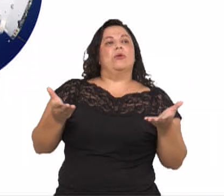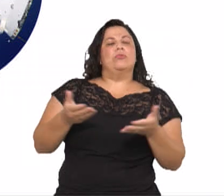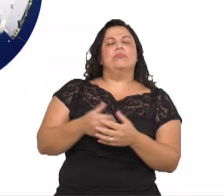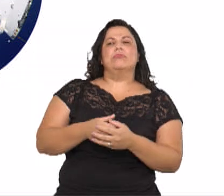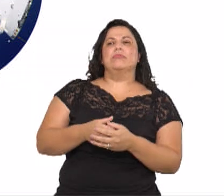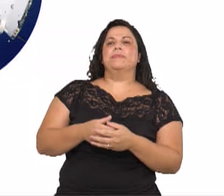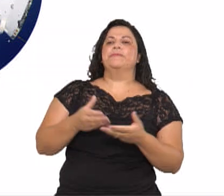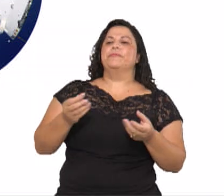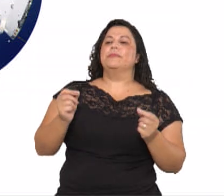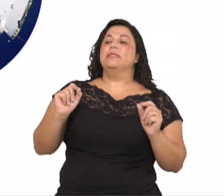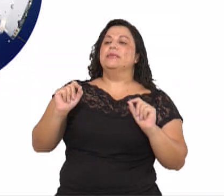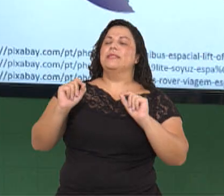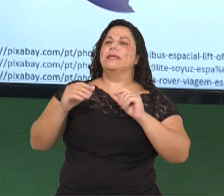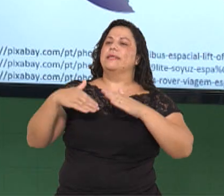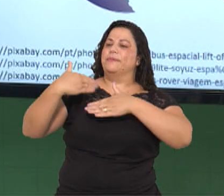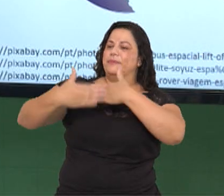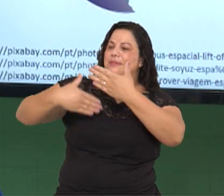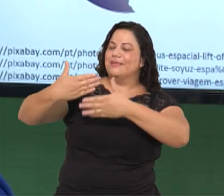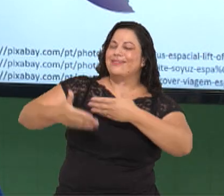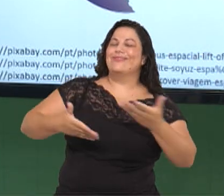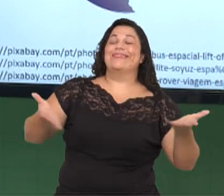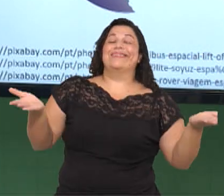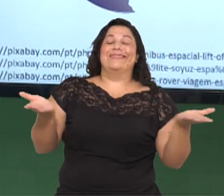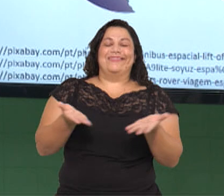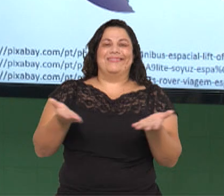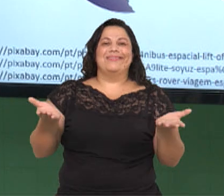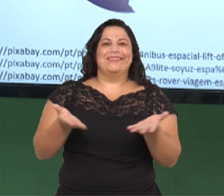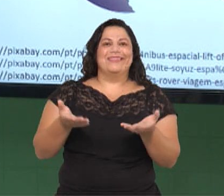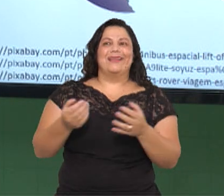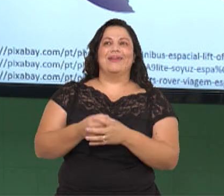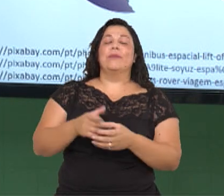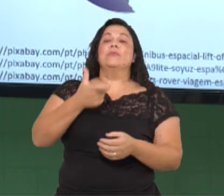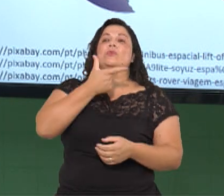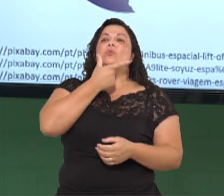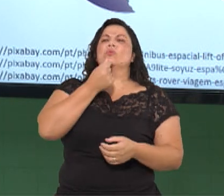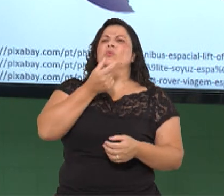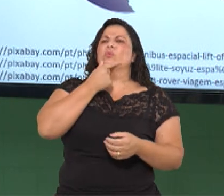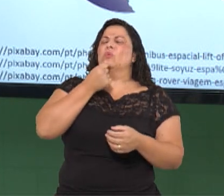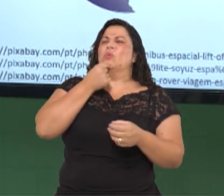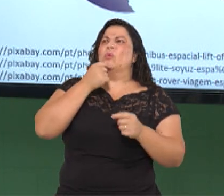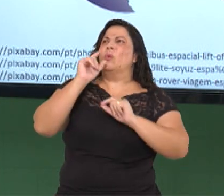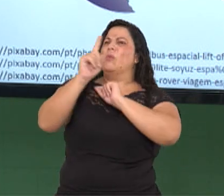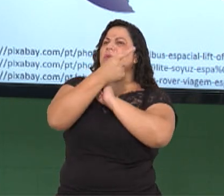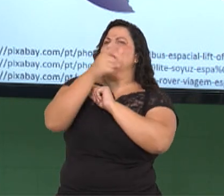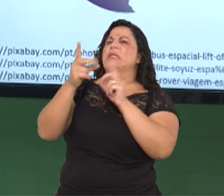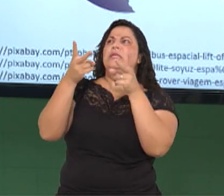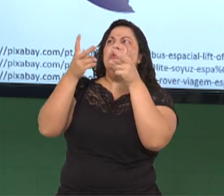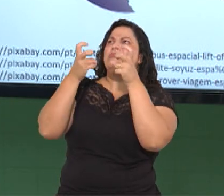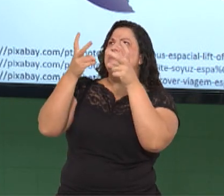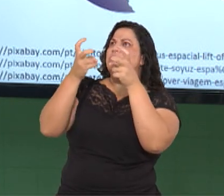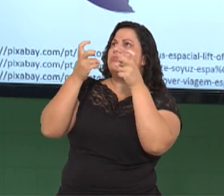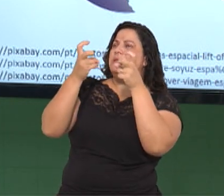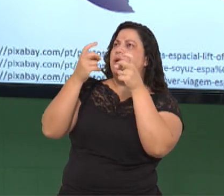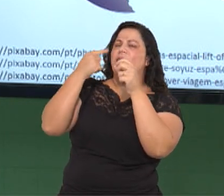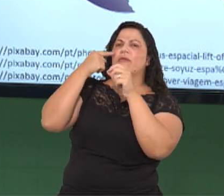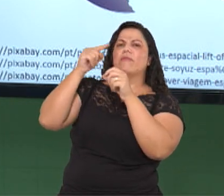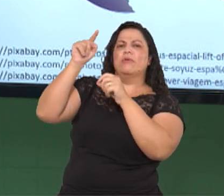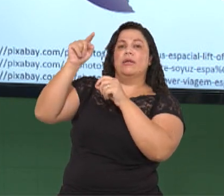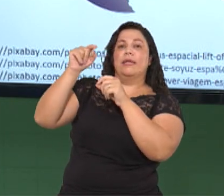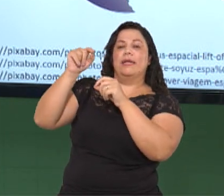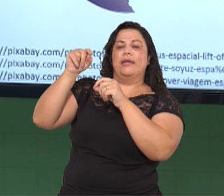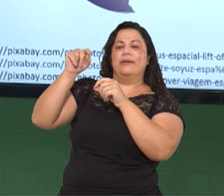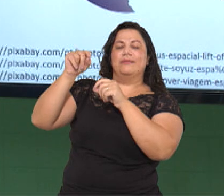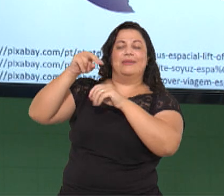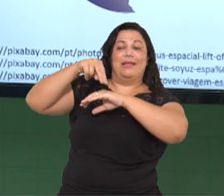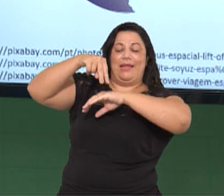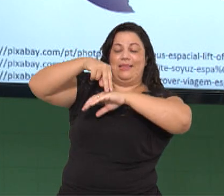a partir da atualidade que nós estamos, o homem deixa de observar o céu da Terra. Embora ele